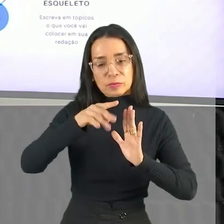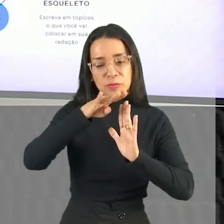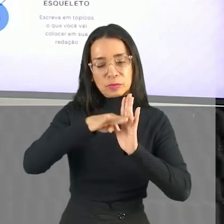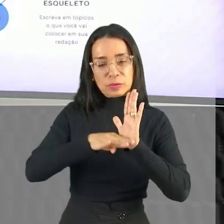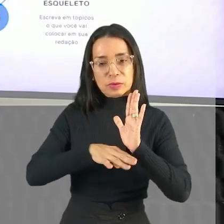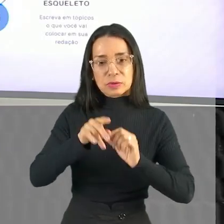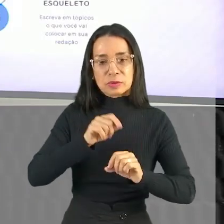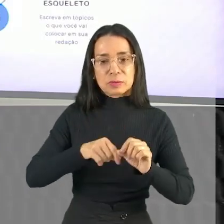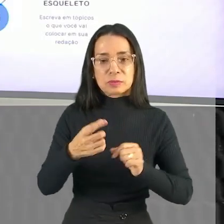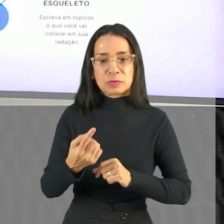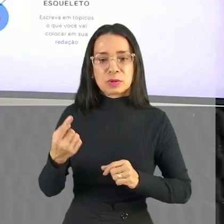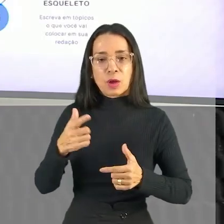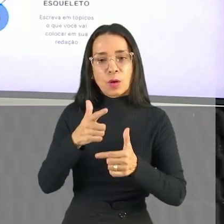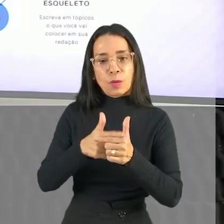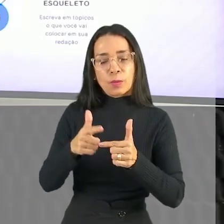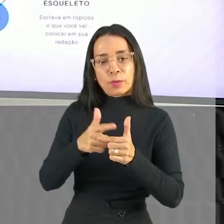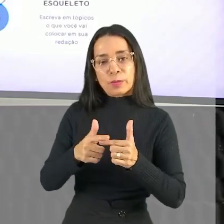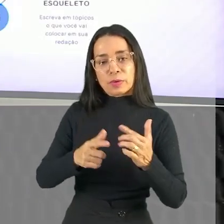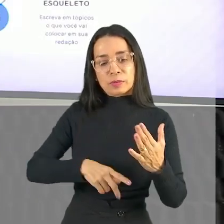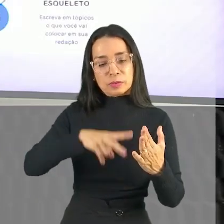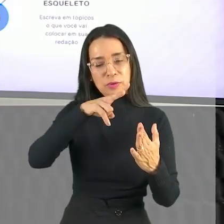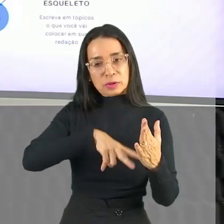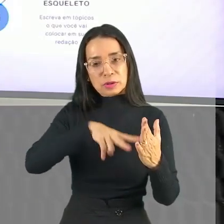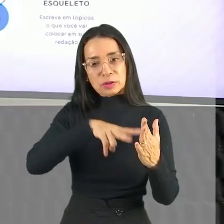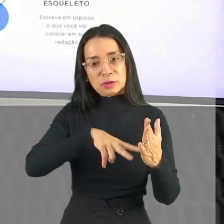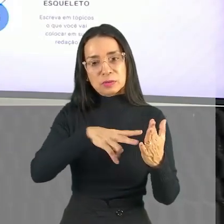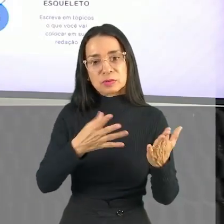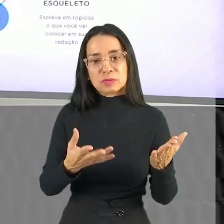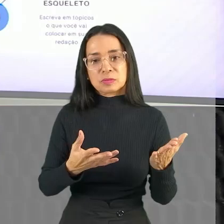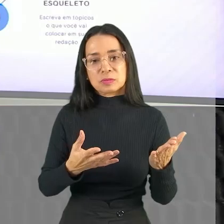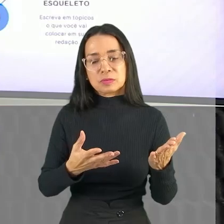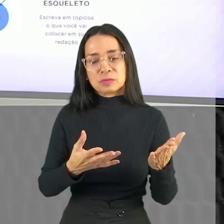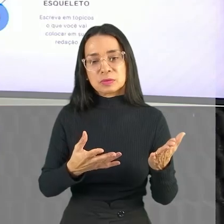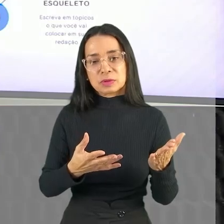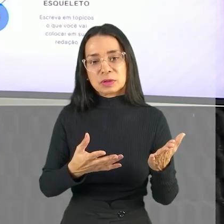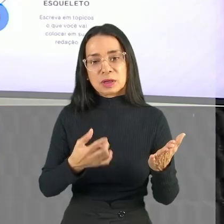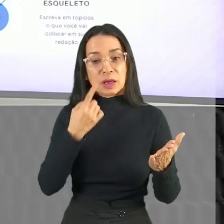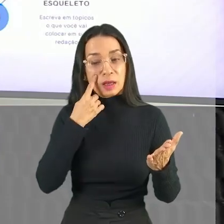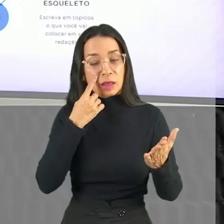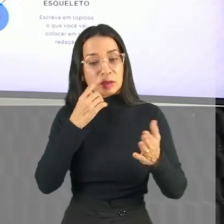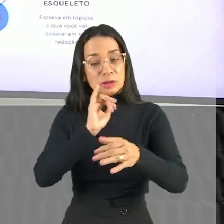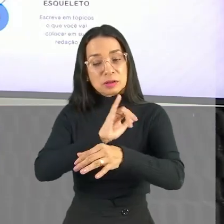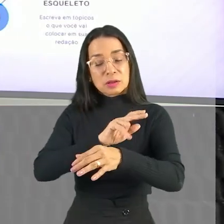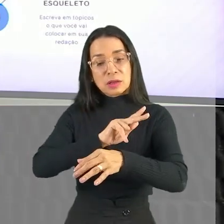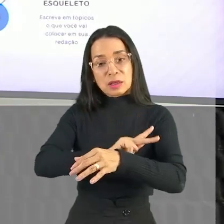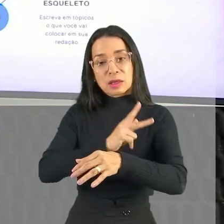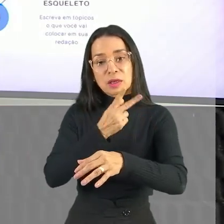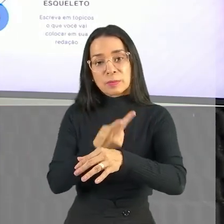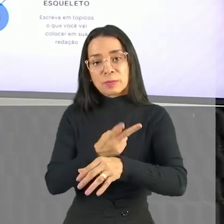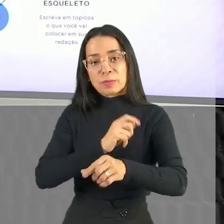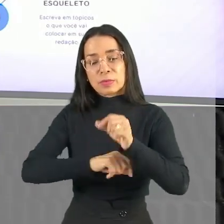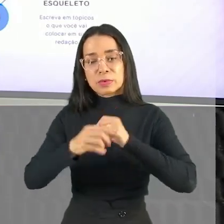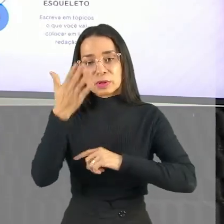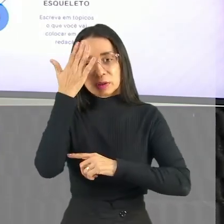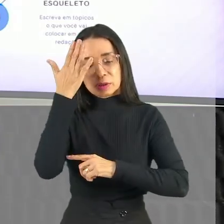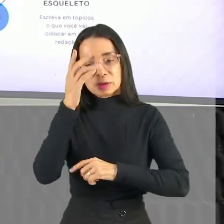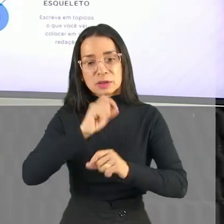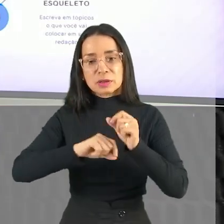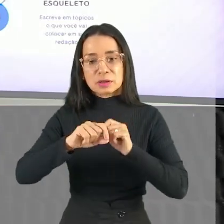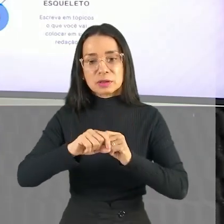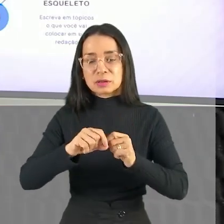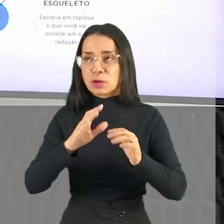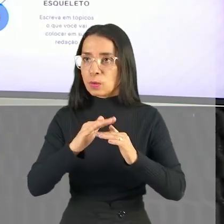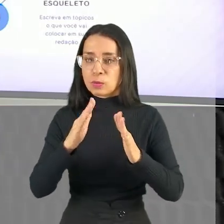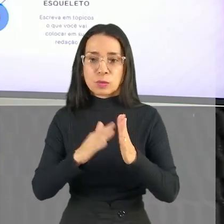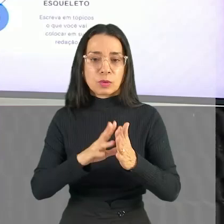em seguida a leitura dos textos motivadores, o levantamento de hipóteses. Entenda que toda hipótese